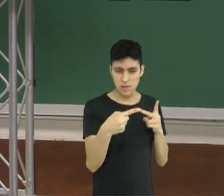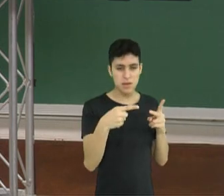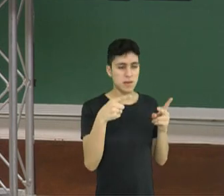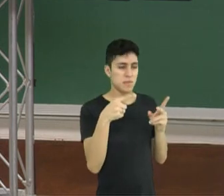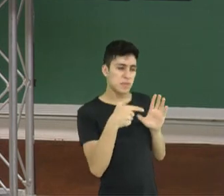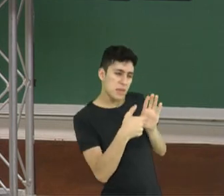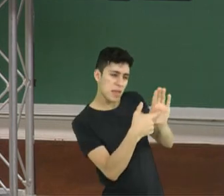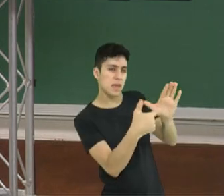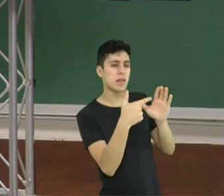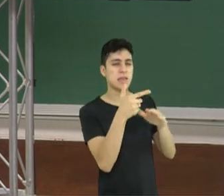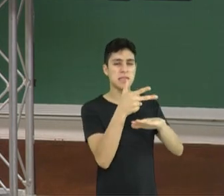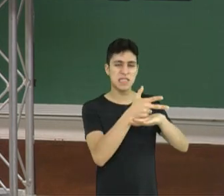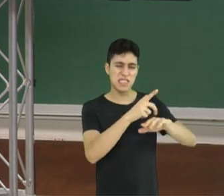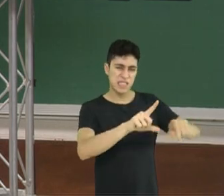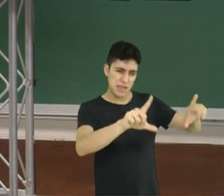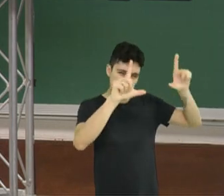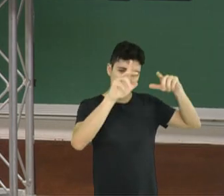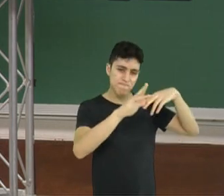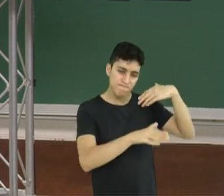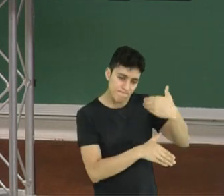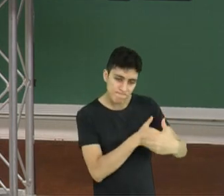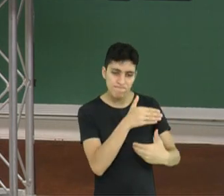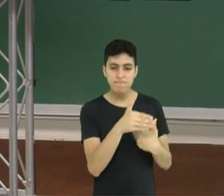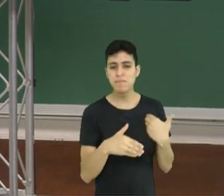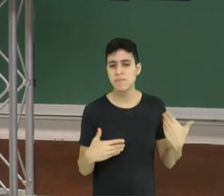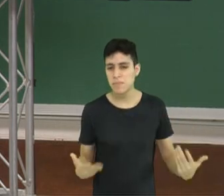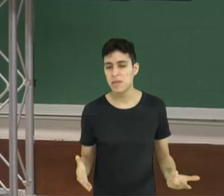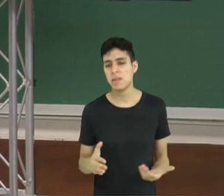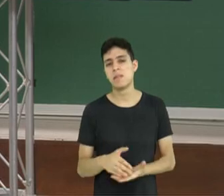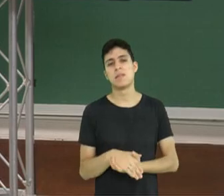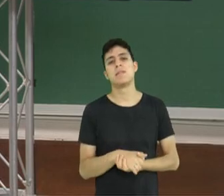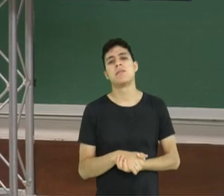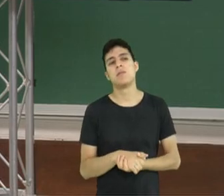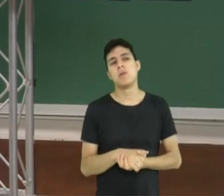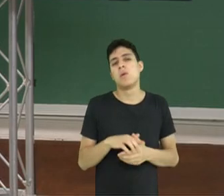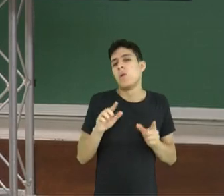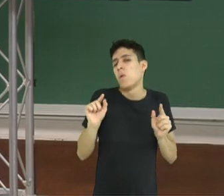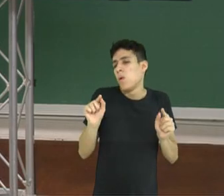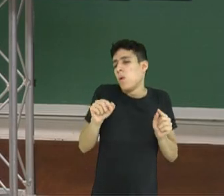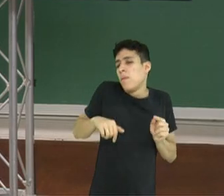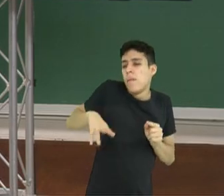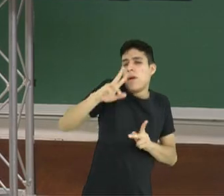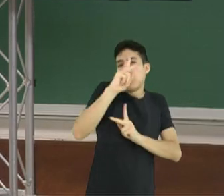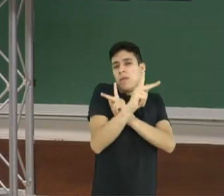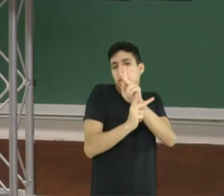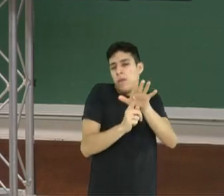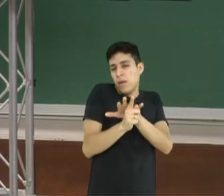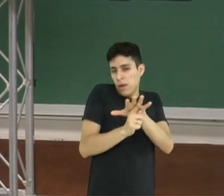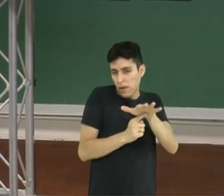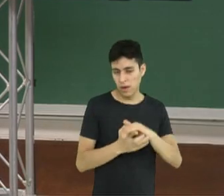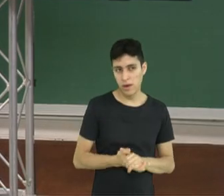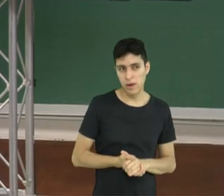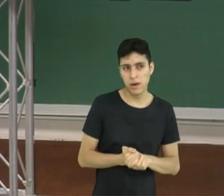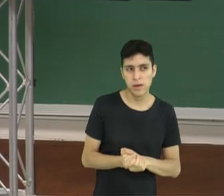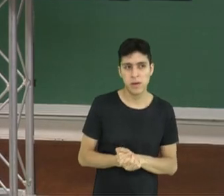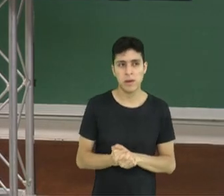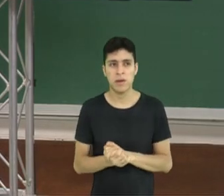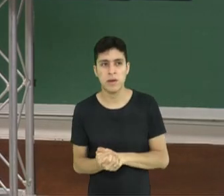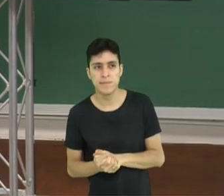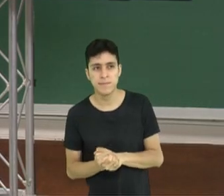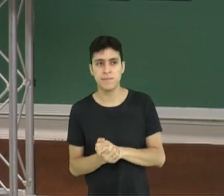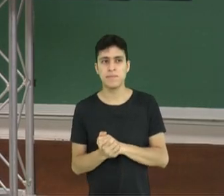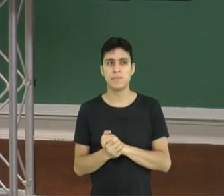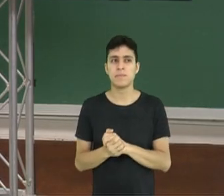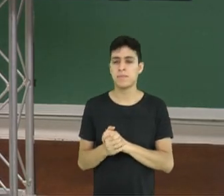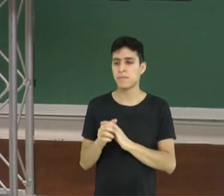pequenas apresentações de cinema e que depois né eu virou uma coisa mais popular aí eu like logo dica lá nos Estados